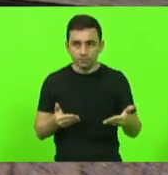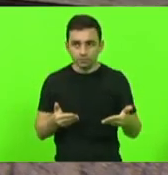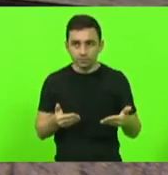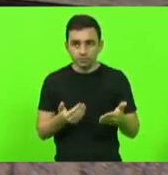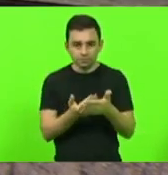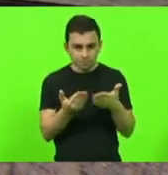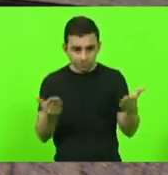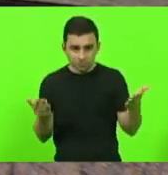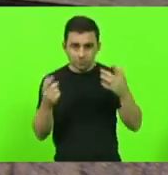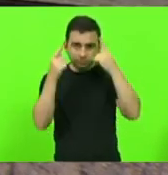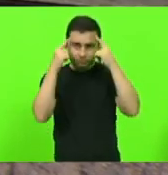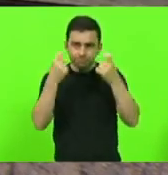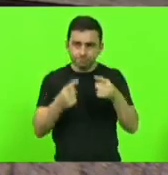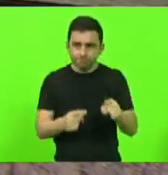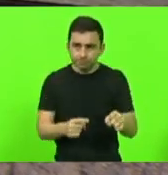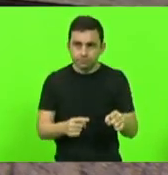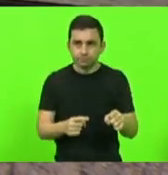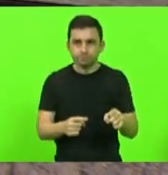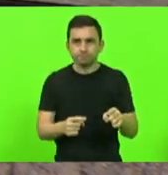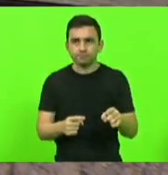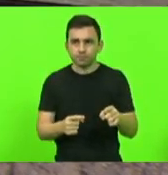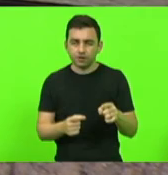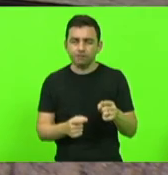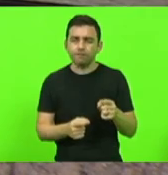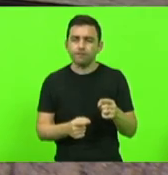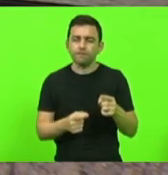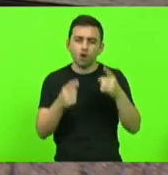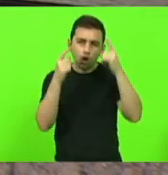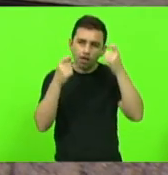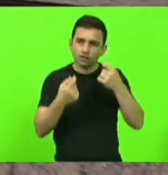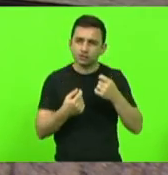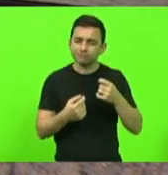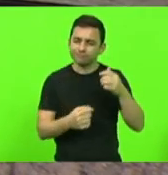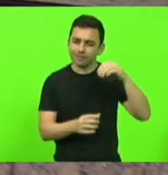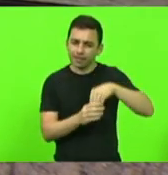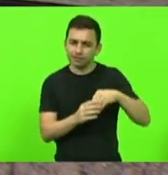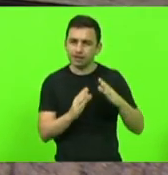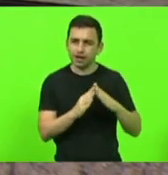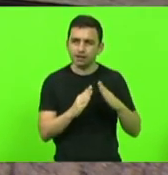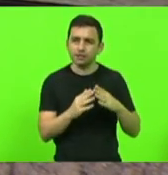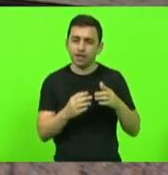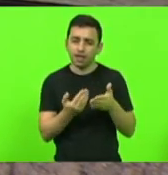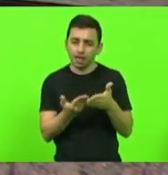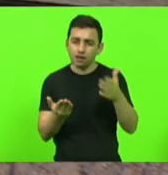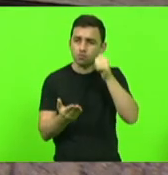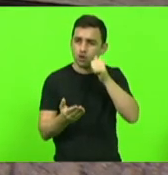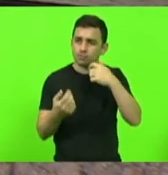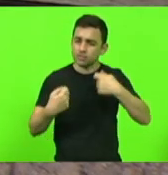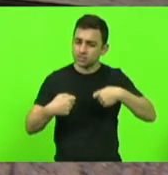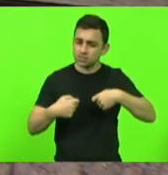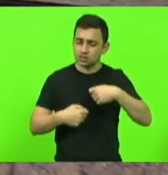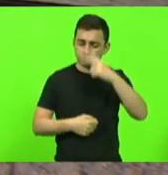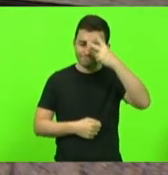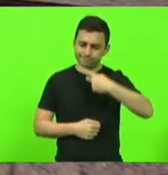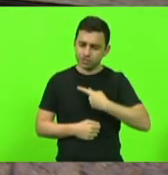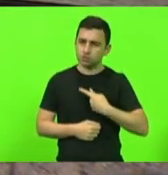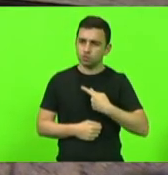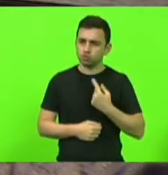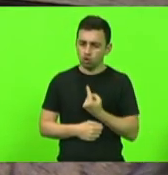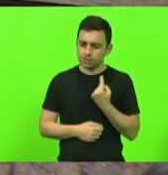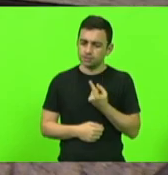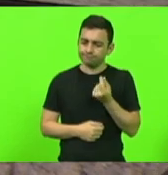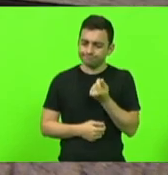vítimas de violência doméstica e que precisam, para terem a sua autonomia financeira, ter